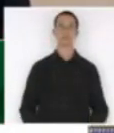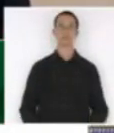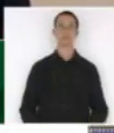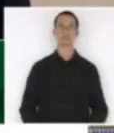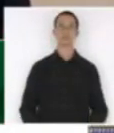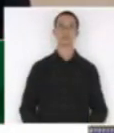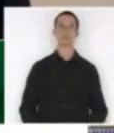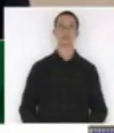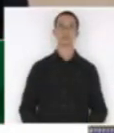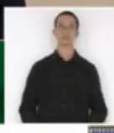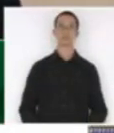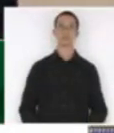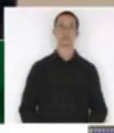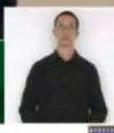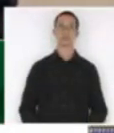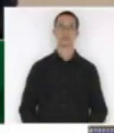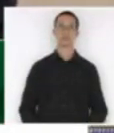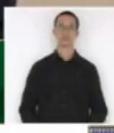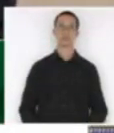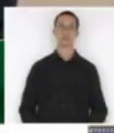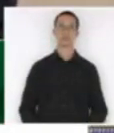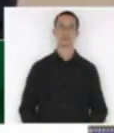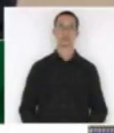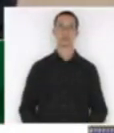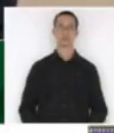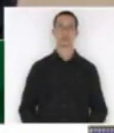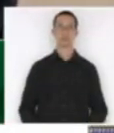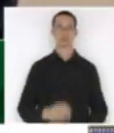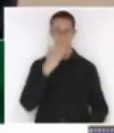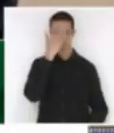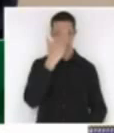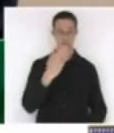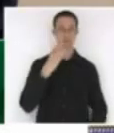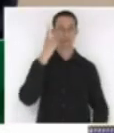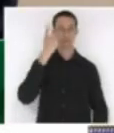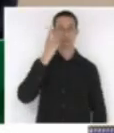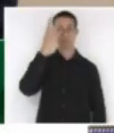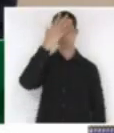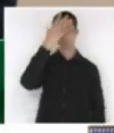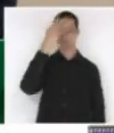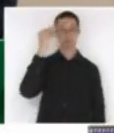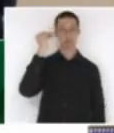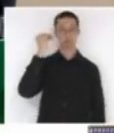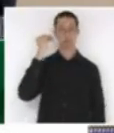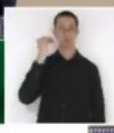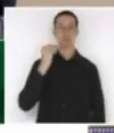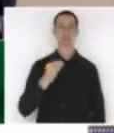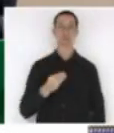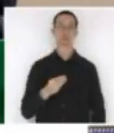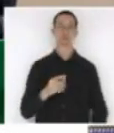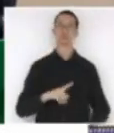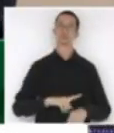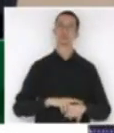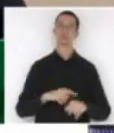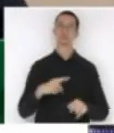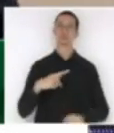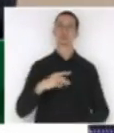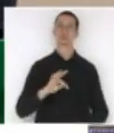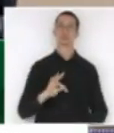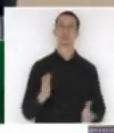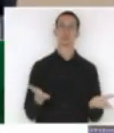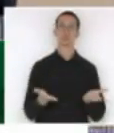crédito. Muito obrigada, senhora deputada Luciane Carminati, que utilizou o horário destinado aos partidos políticos. O próximo